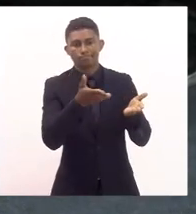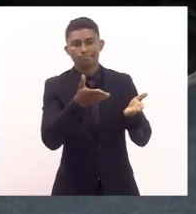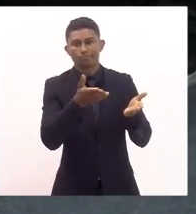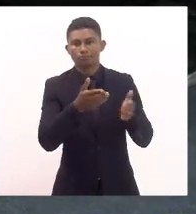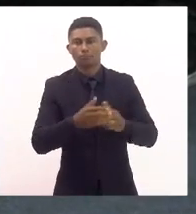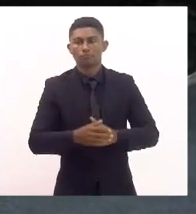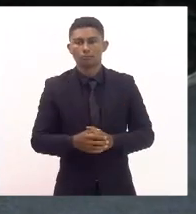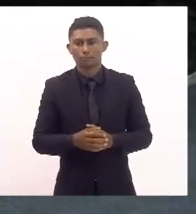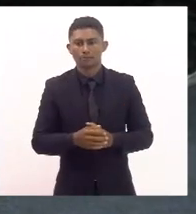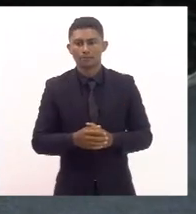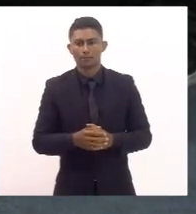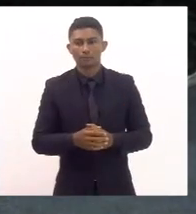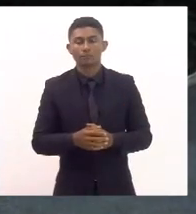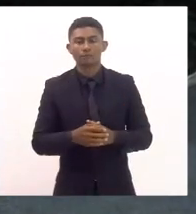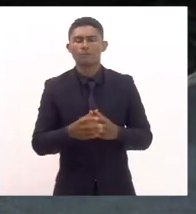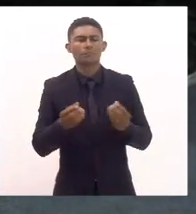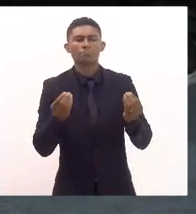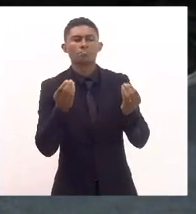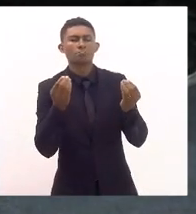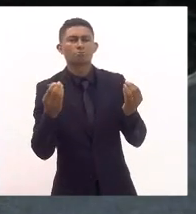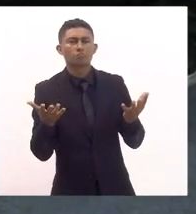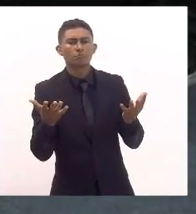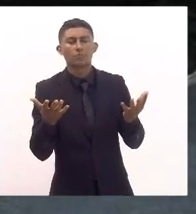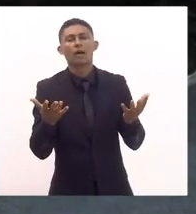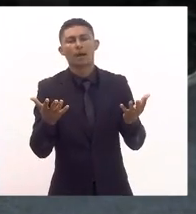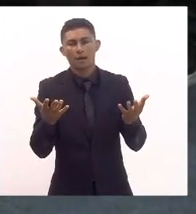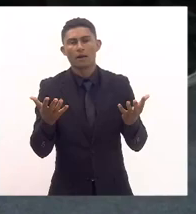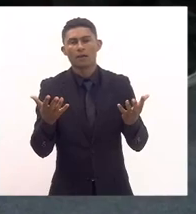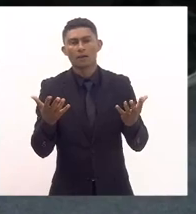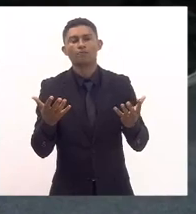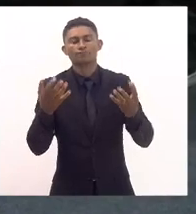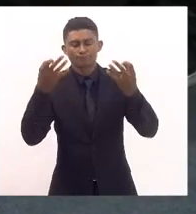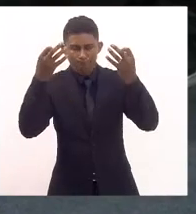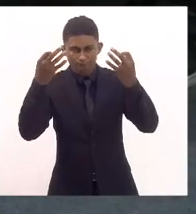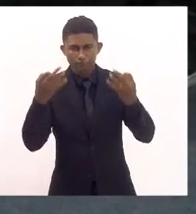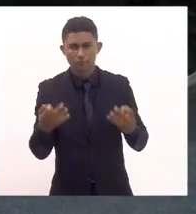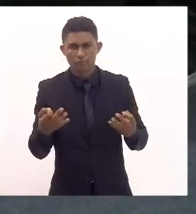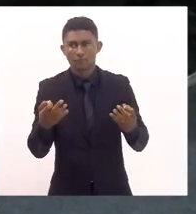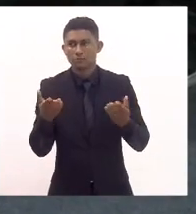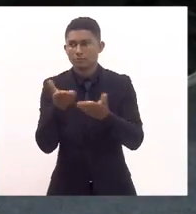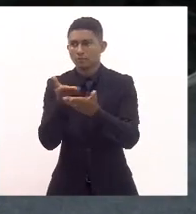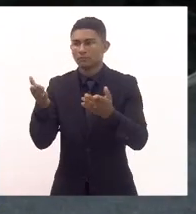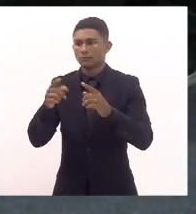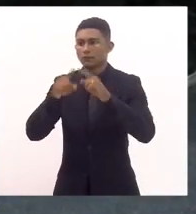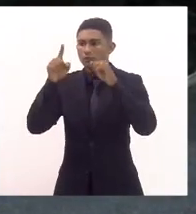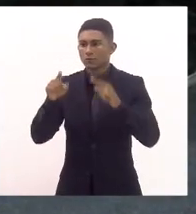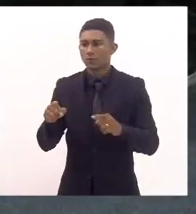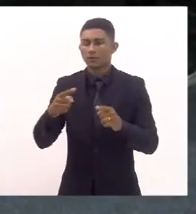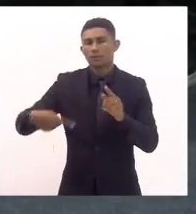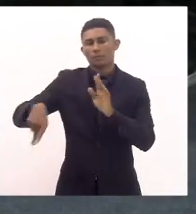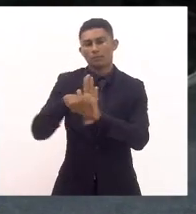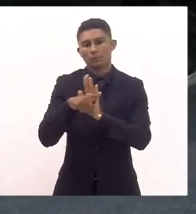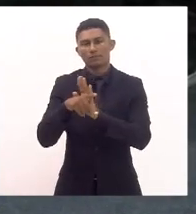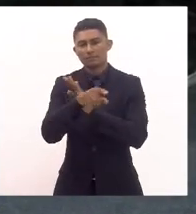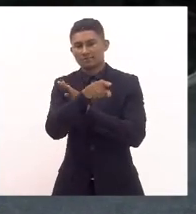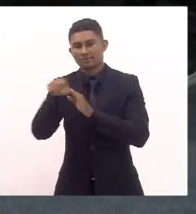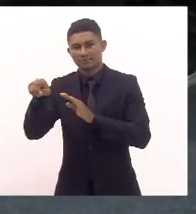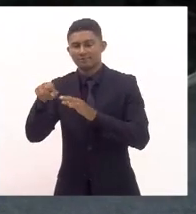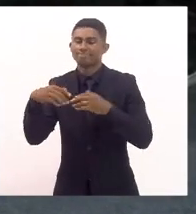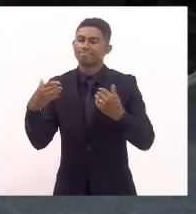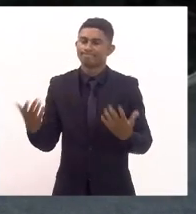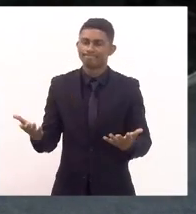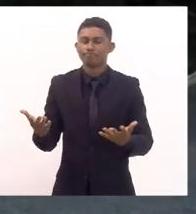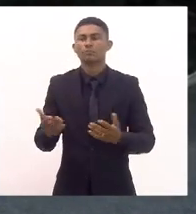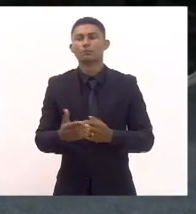operação Visa né fazer justiça para os funcionários da fetec e